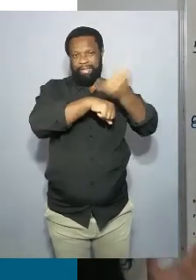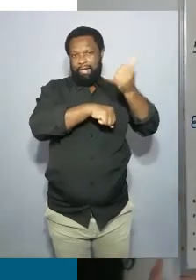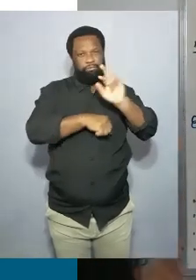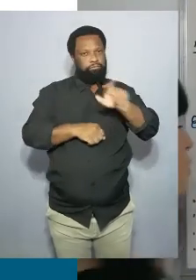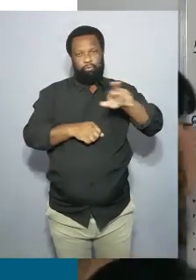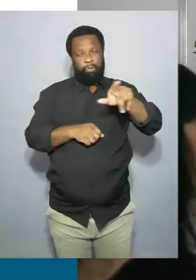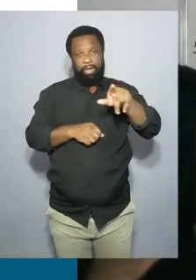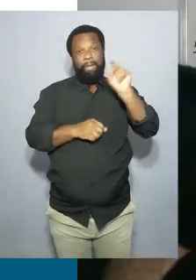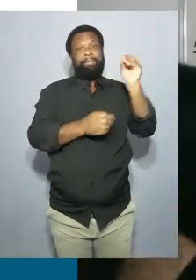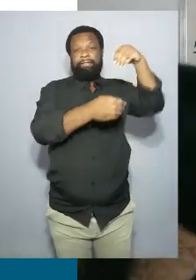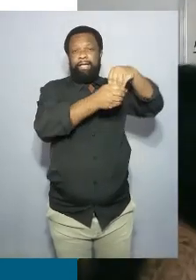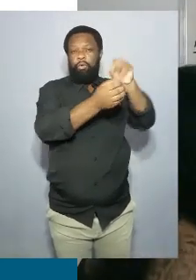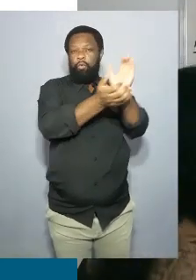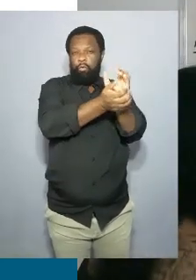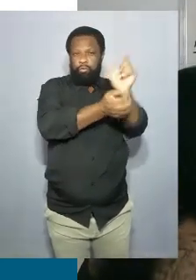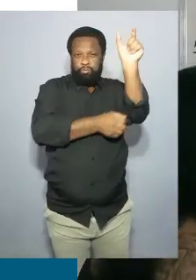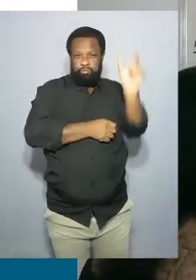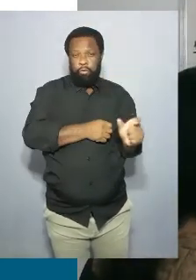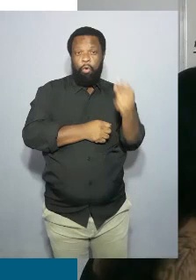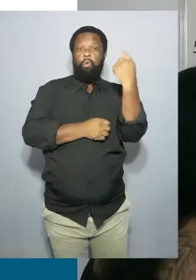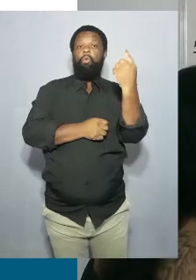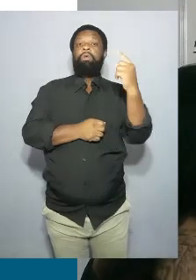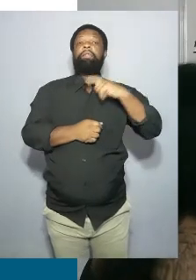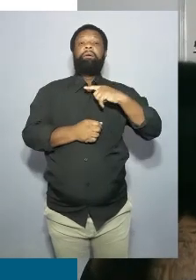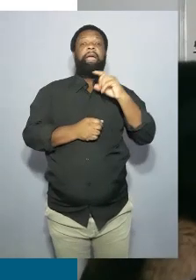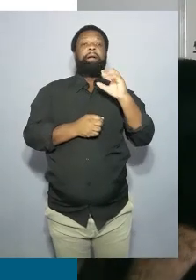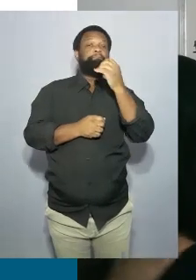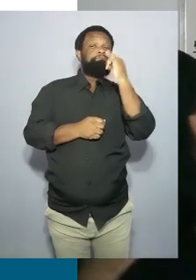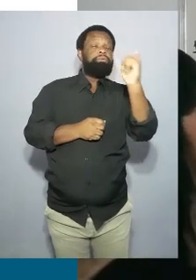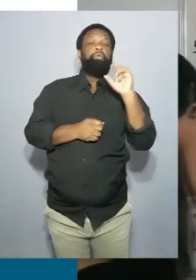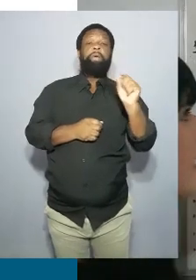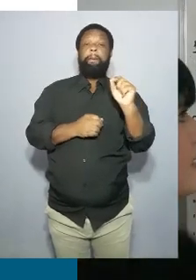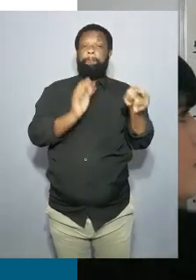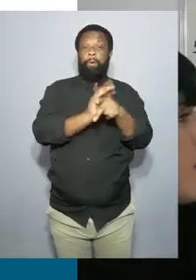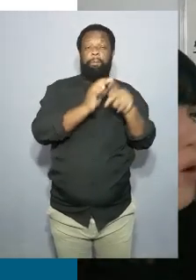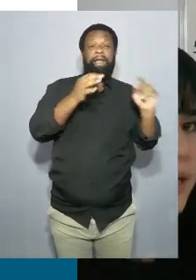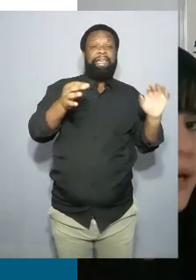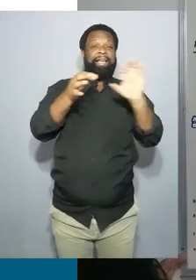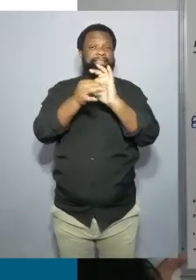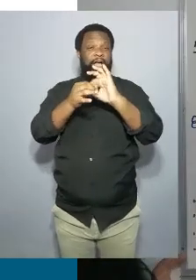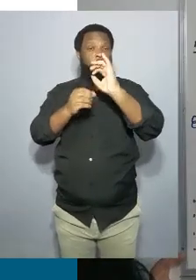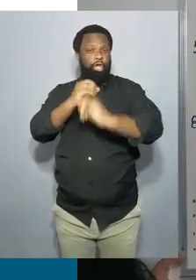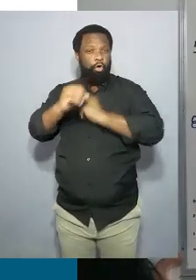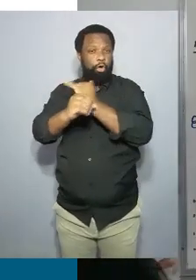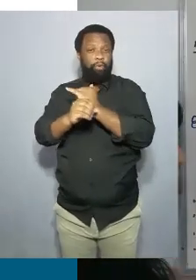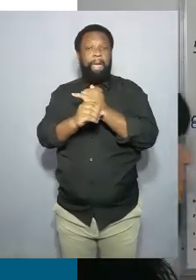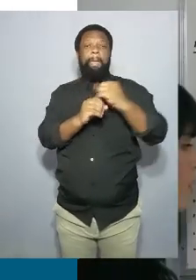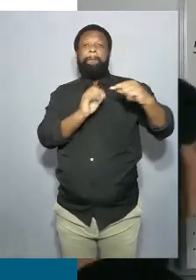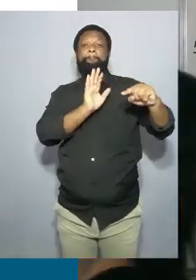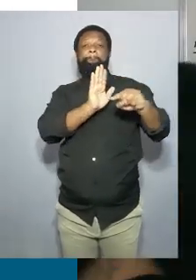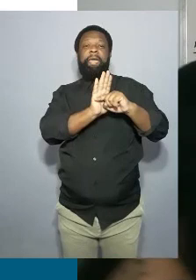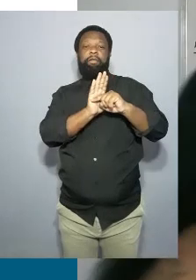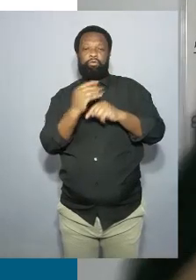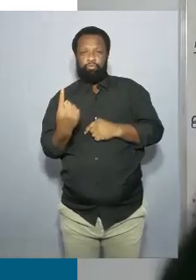se localiza no grupo 1, ele já apresenta uma carga, né, para a ligação iônica de -1.